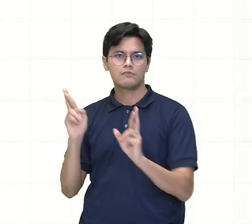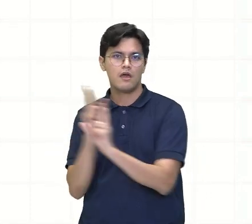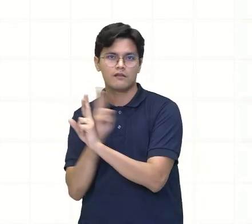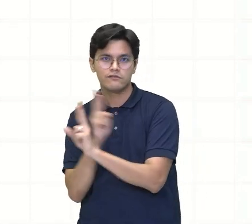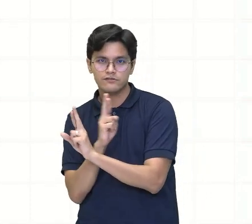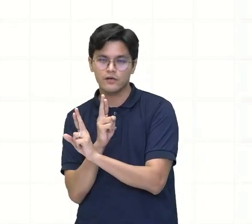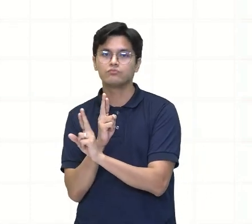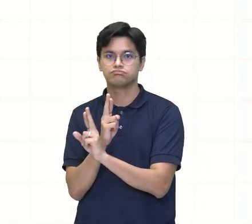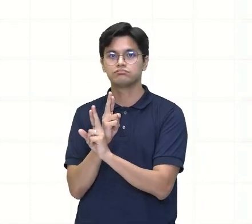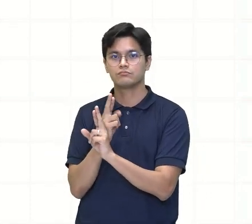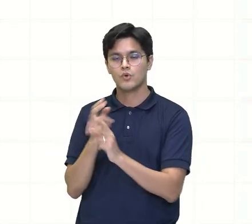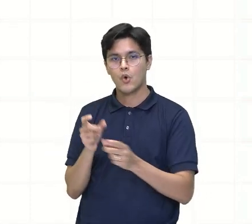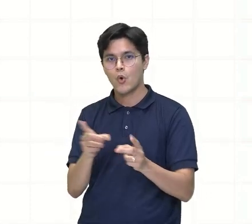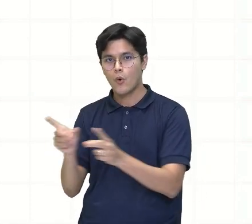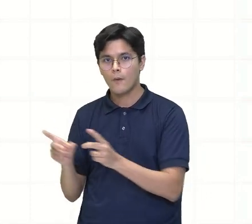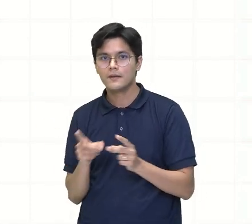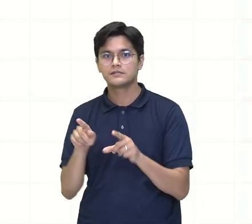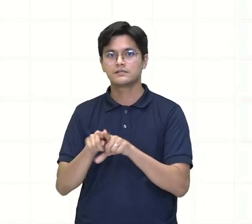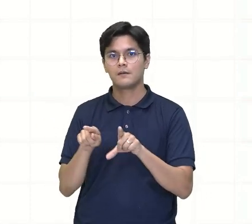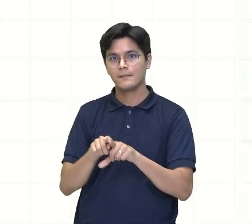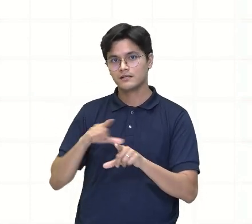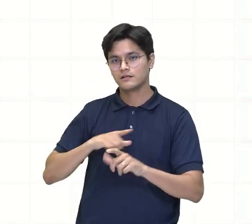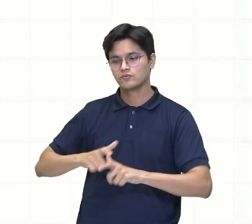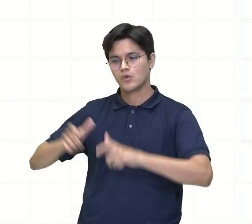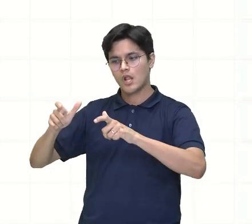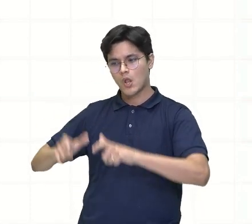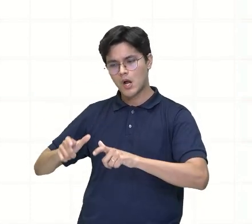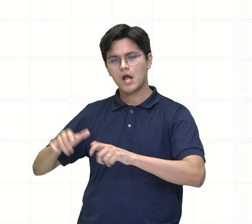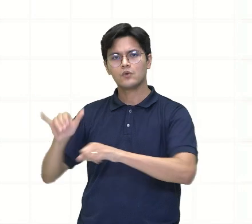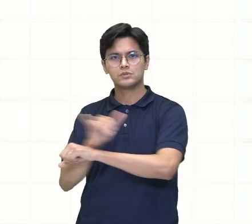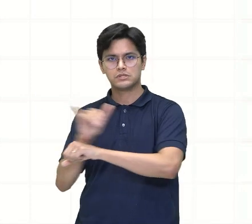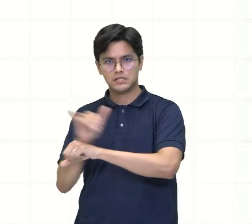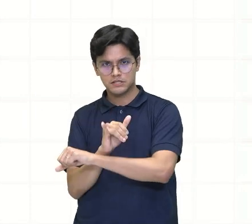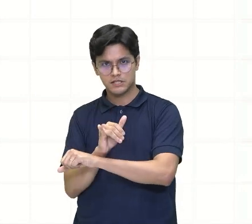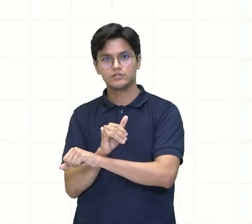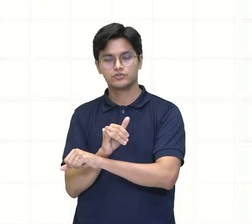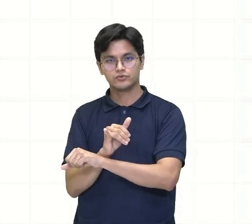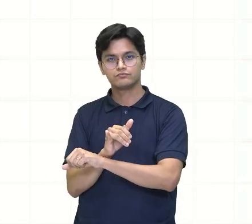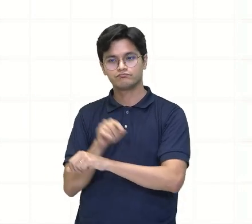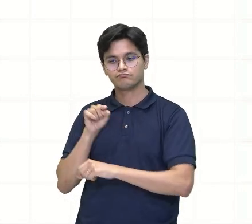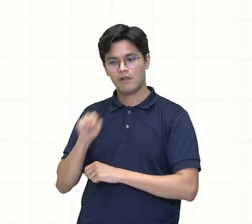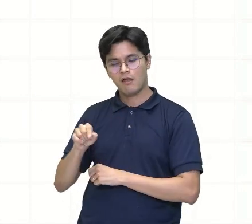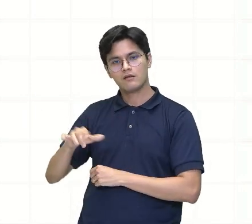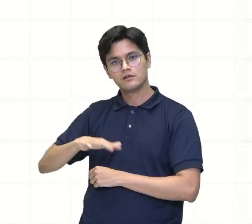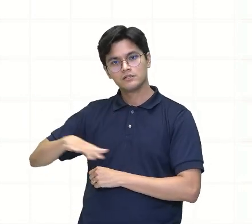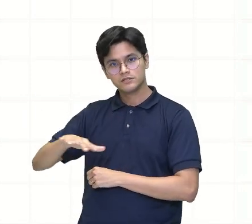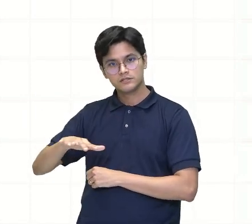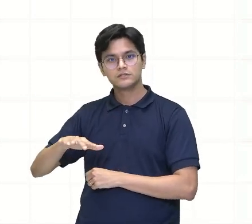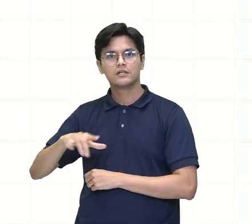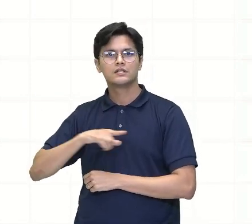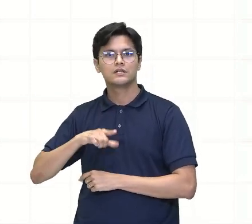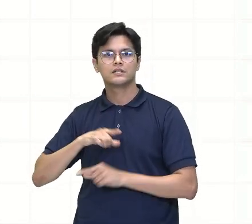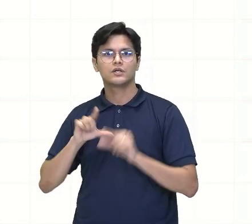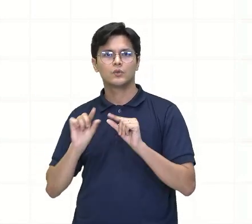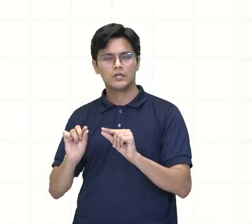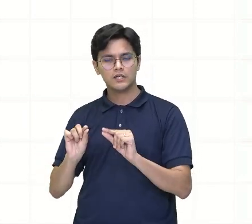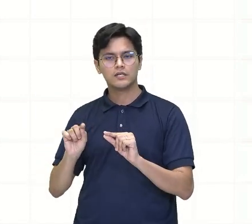a questão de posição estratégica. Essas regiões, elas possuíam ali uma